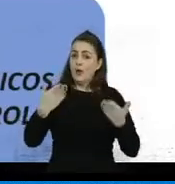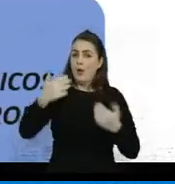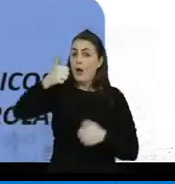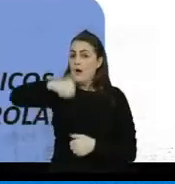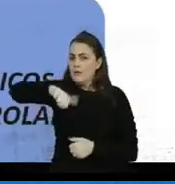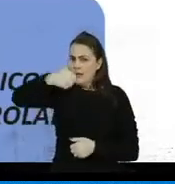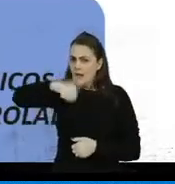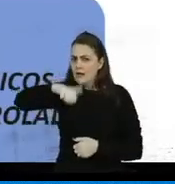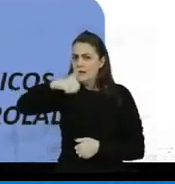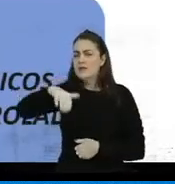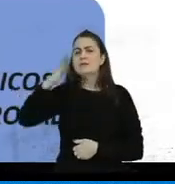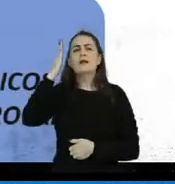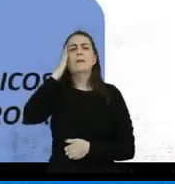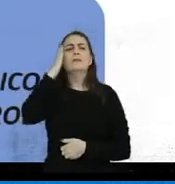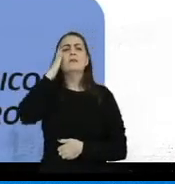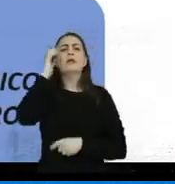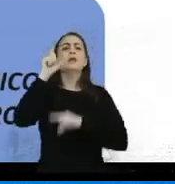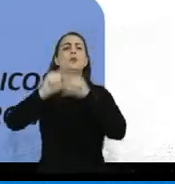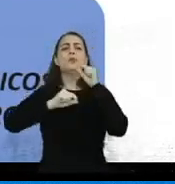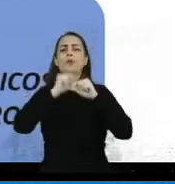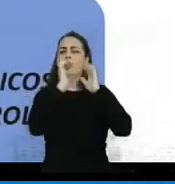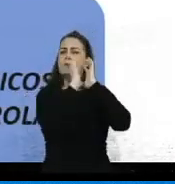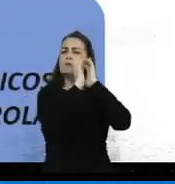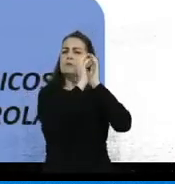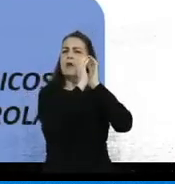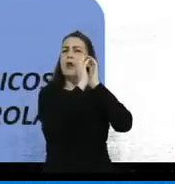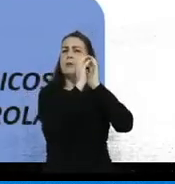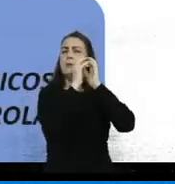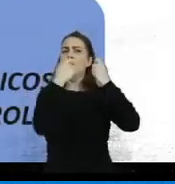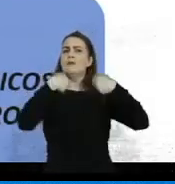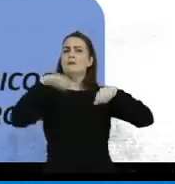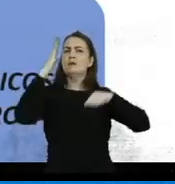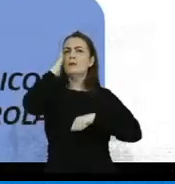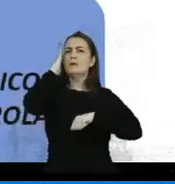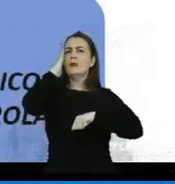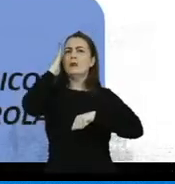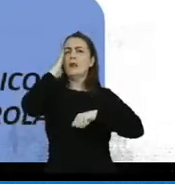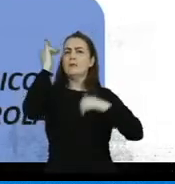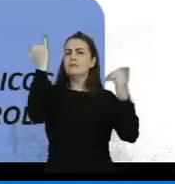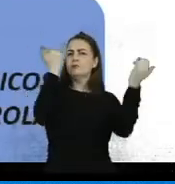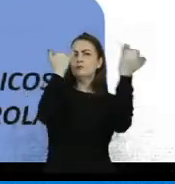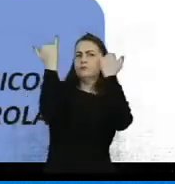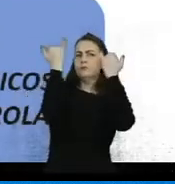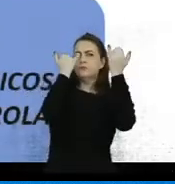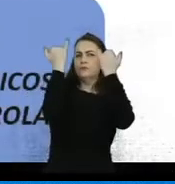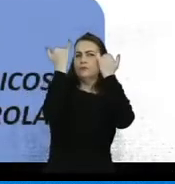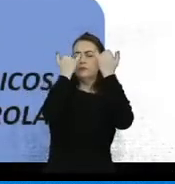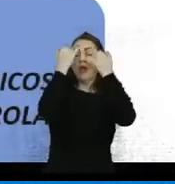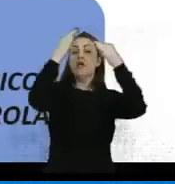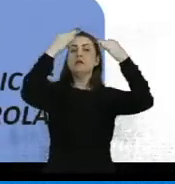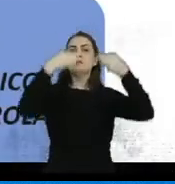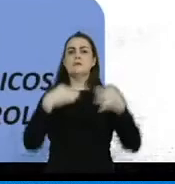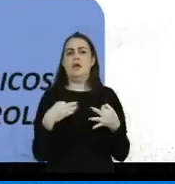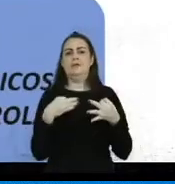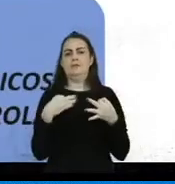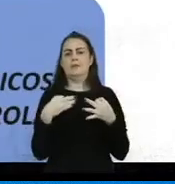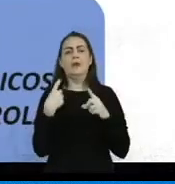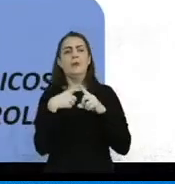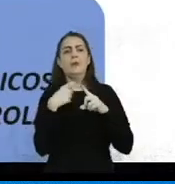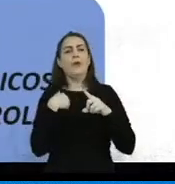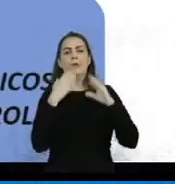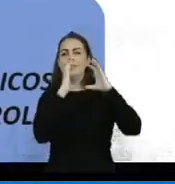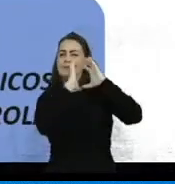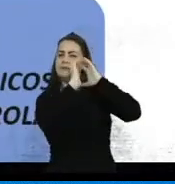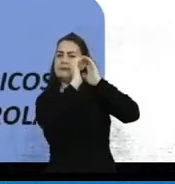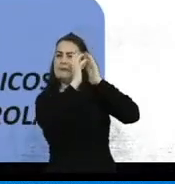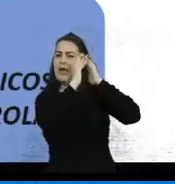interpretar os sinais que vêm de fora da maneira certa. O seu cérebro não está conectado direitinho com as regiões da dor.